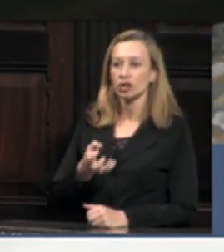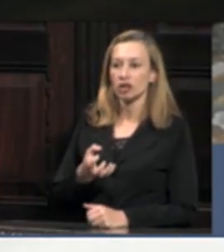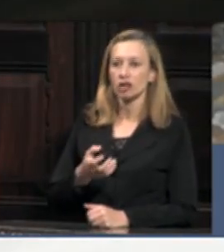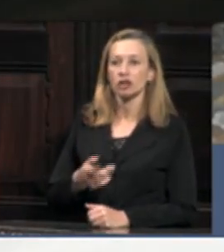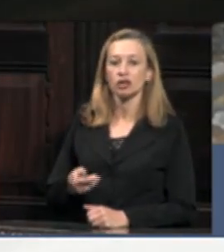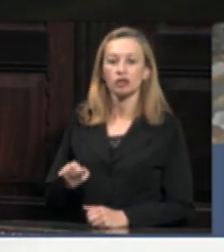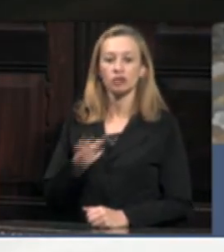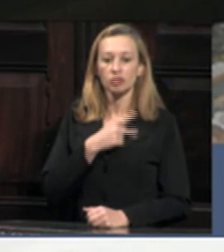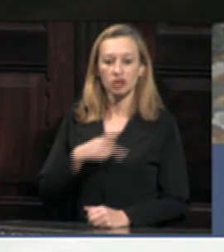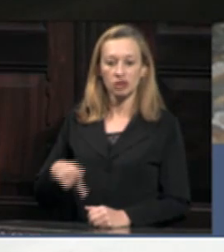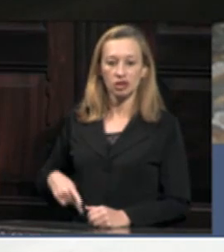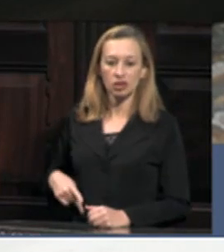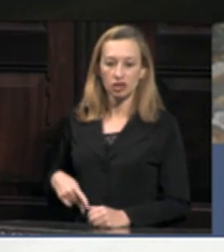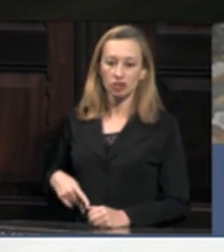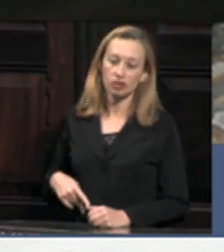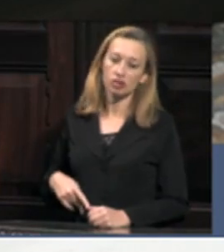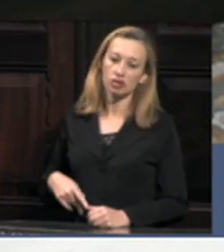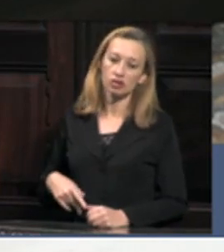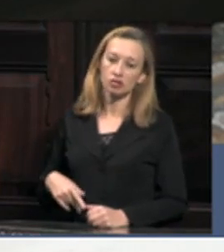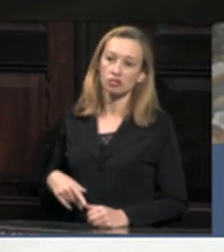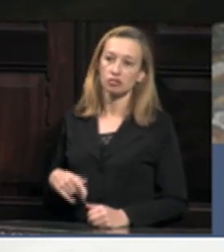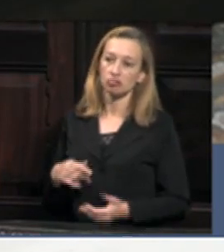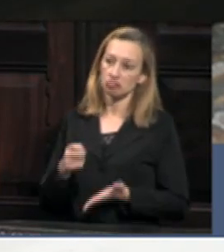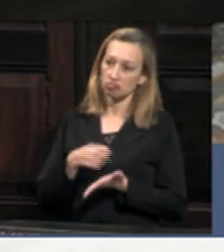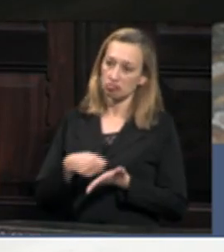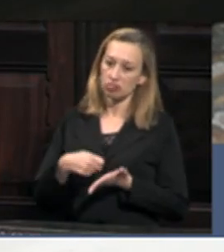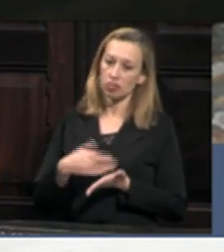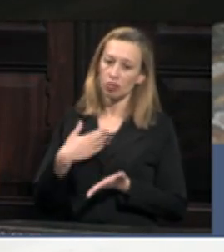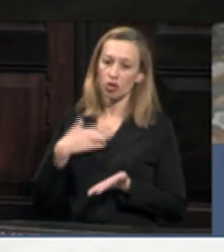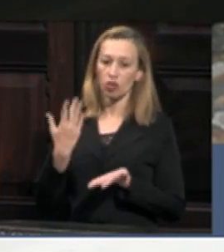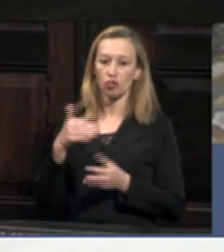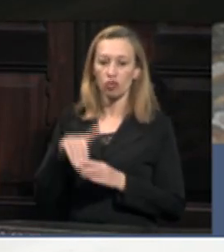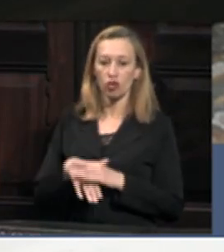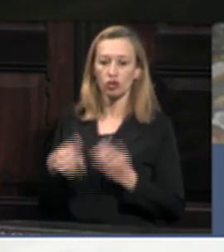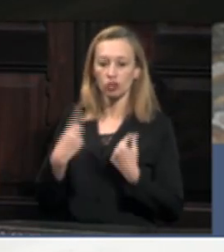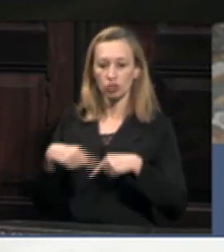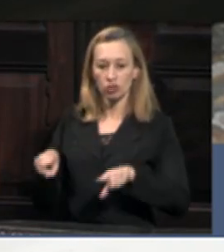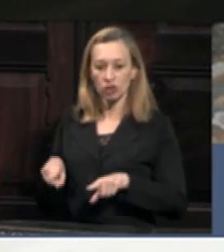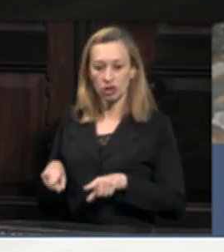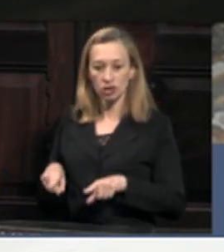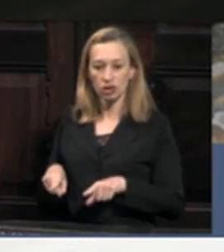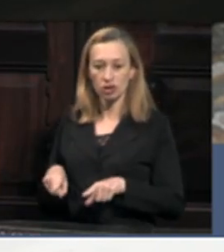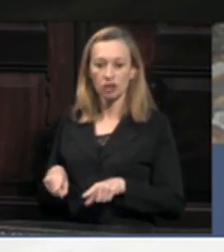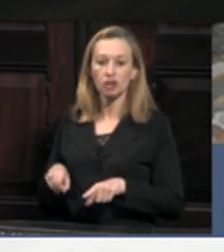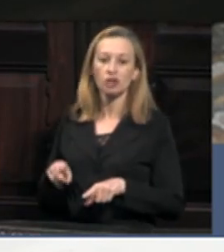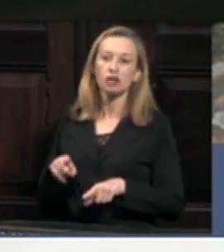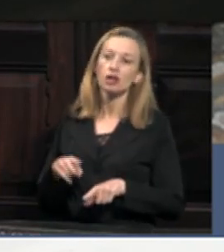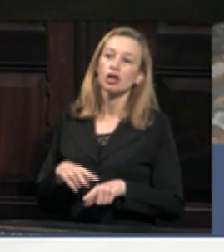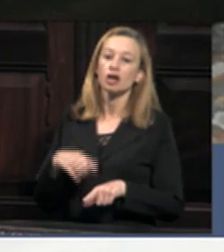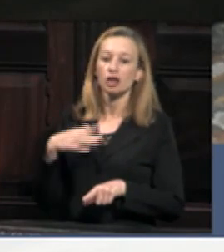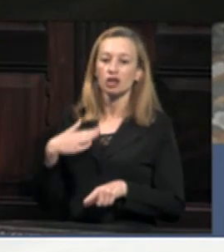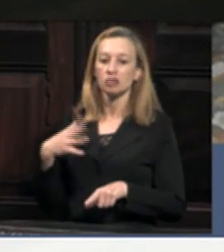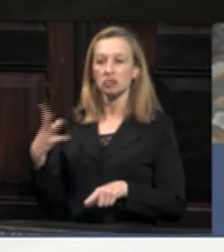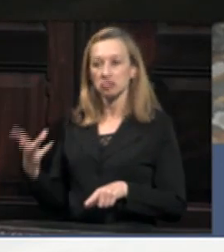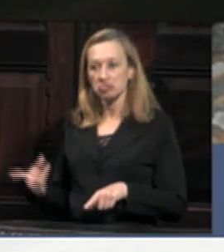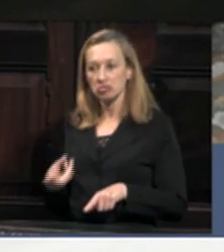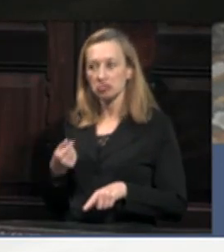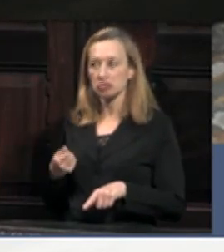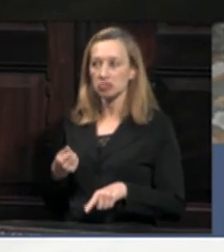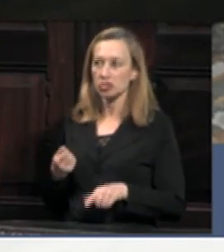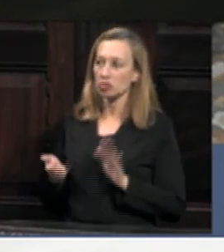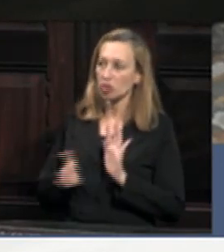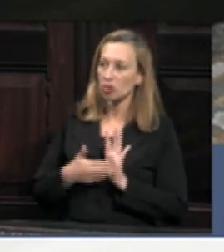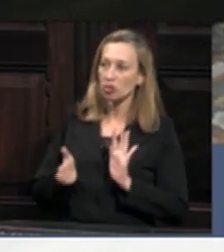registrasse o meu voto contrário, que apesar do mérito da proposta, o regime